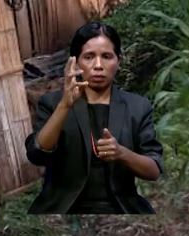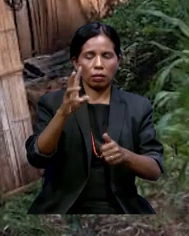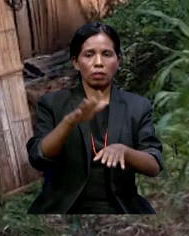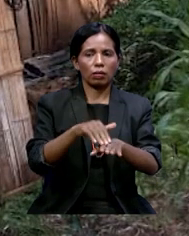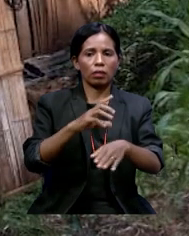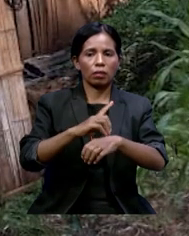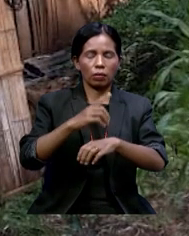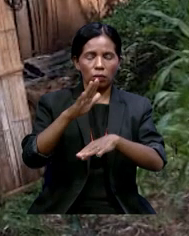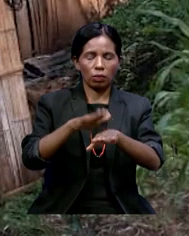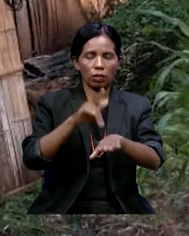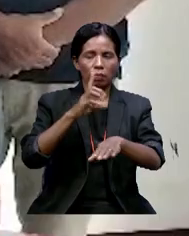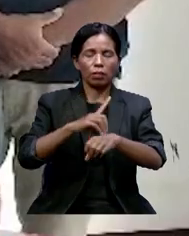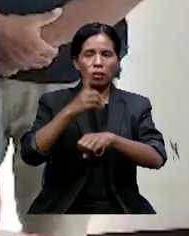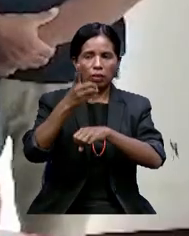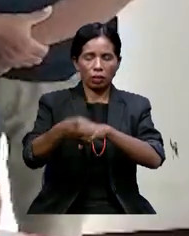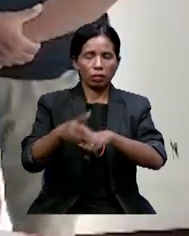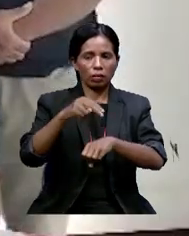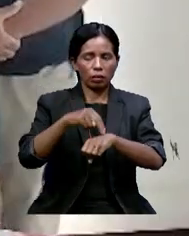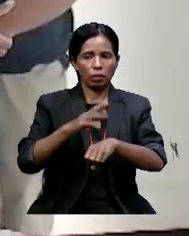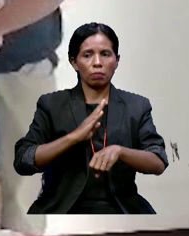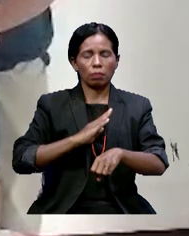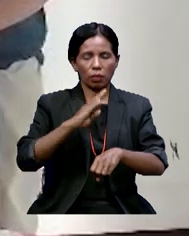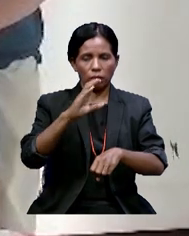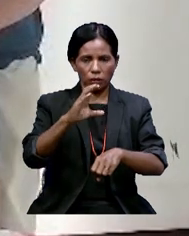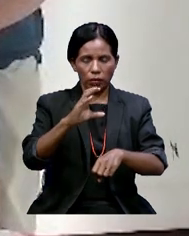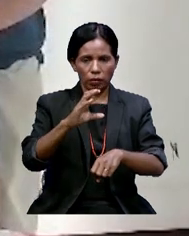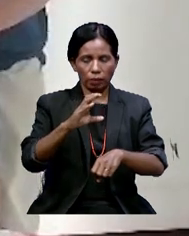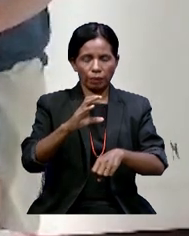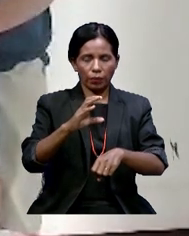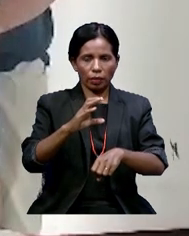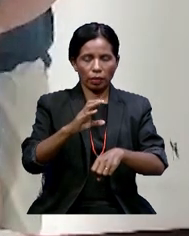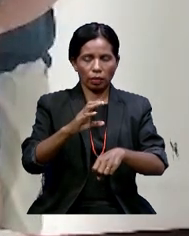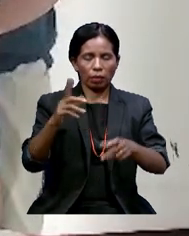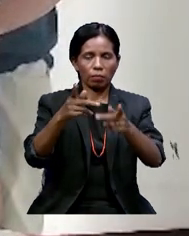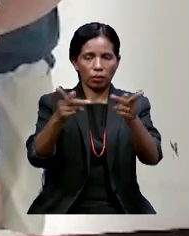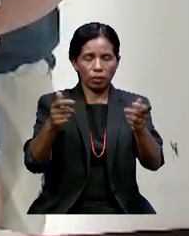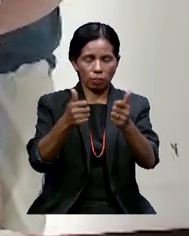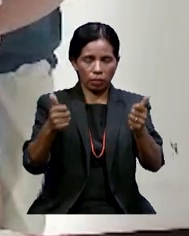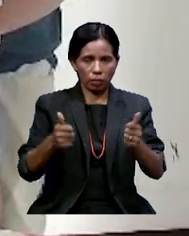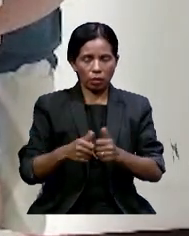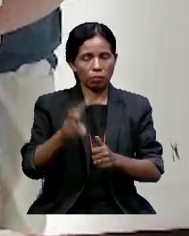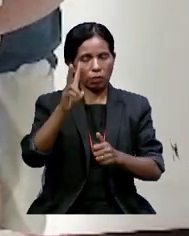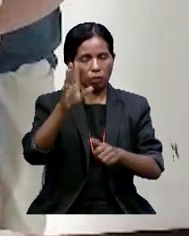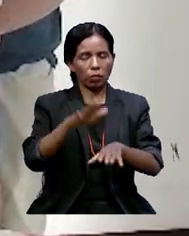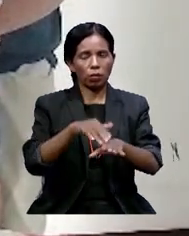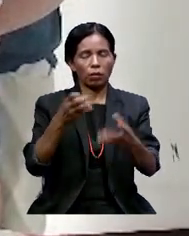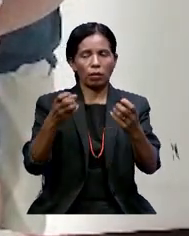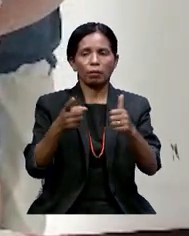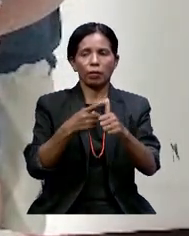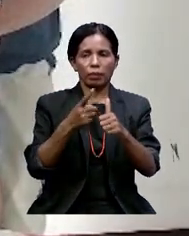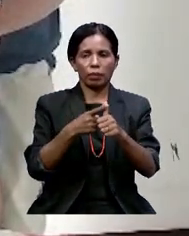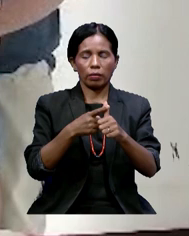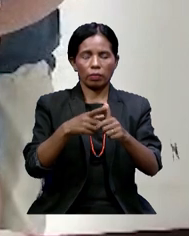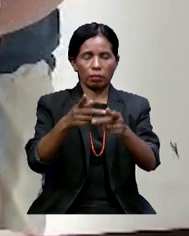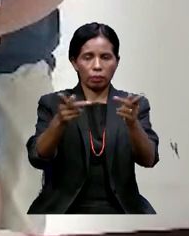ba desastre iha Baucau posto rua maka afetado barak liu. Primeiro